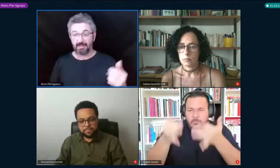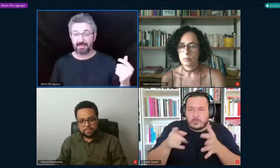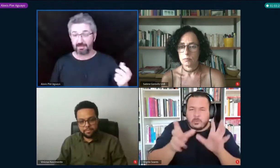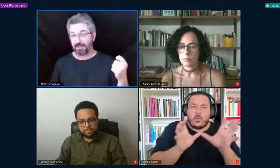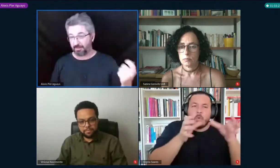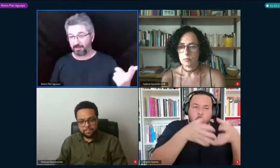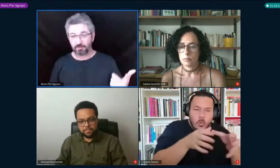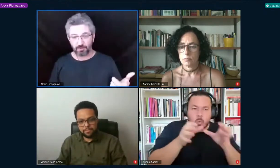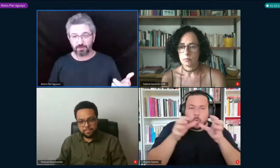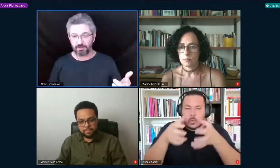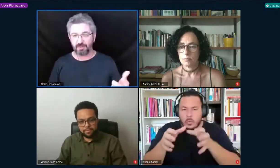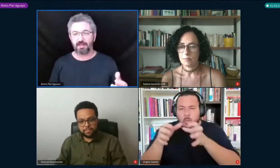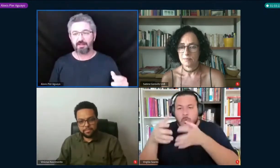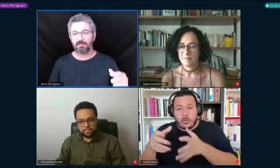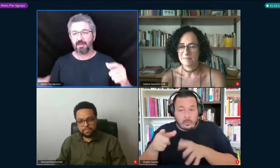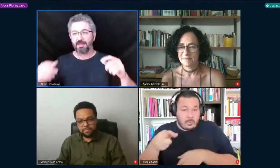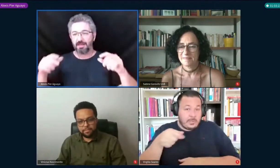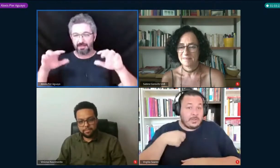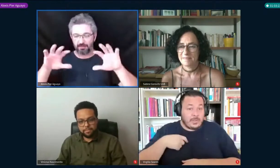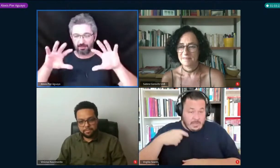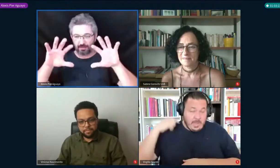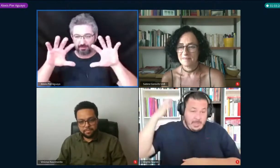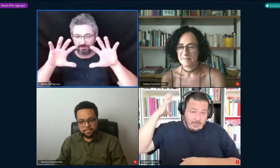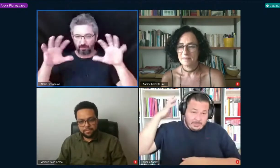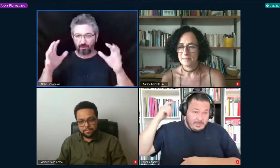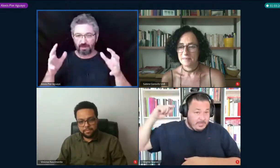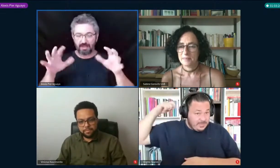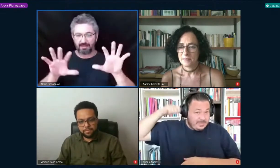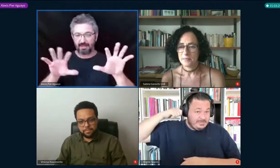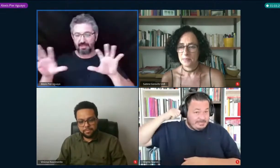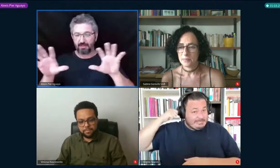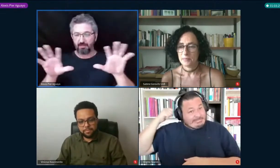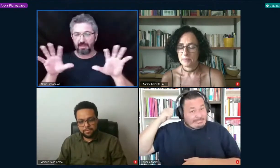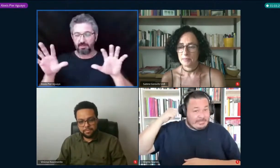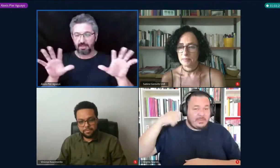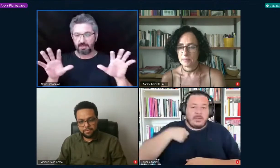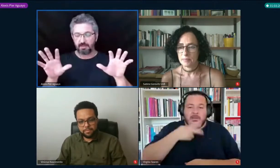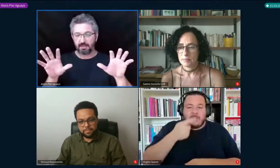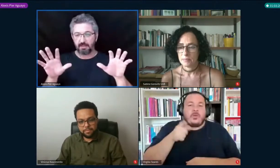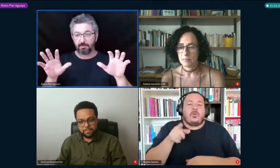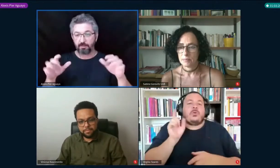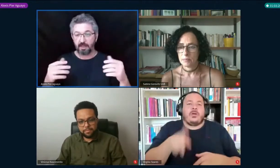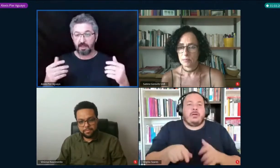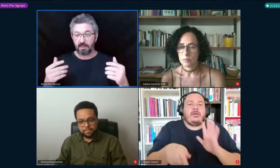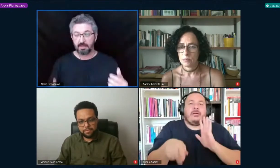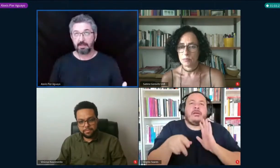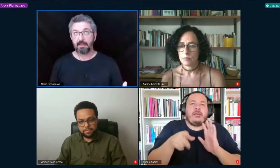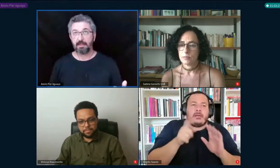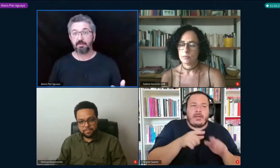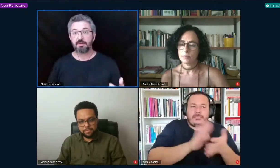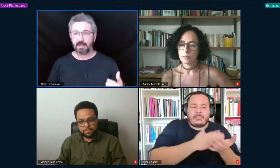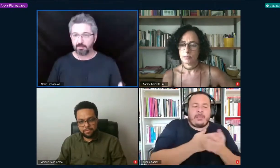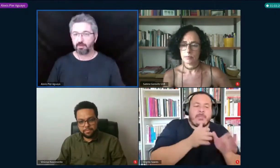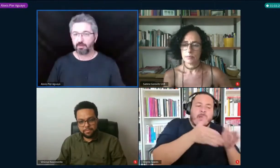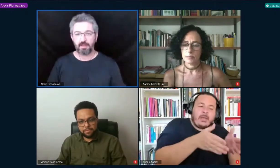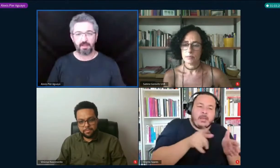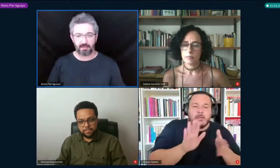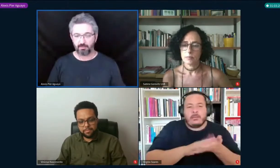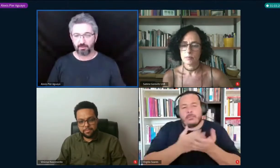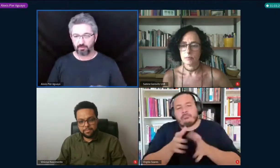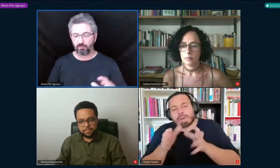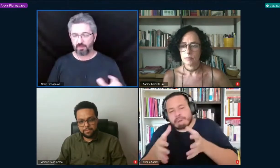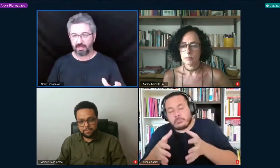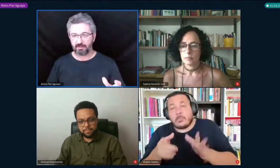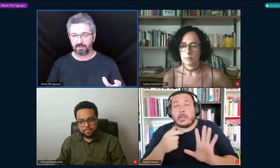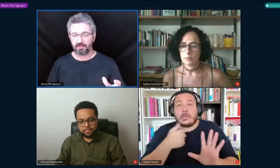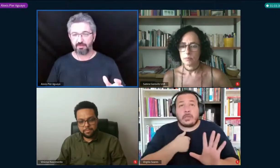botou, e que a Sabine me deu uns puxões de orelha também, sobre colocar, taxar que o intérprete é isso ou aquilo. E eu sei muito bem